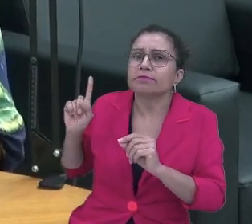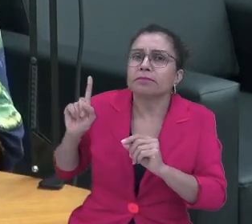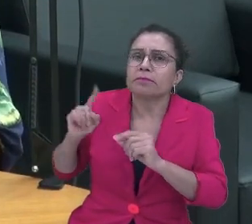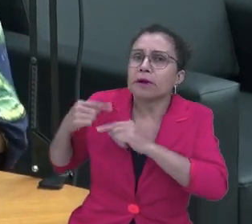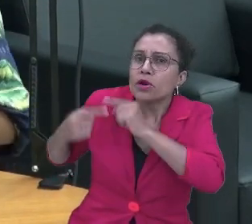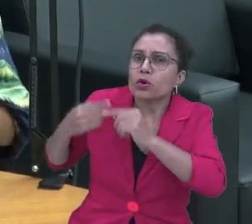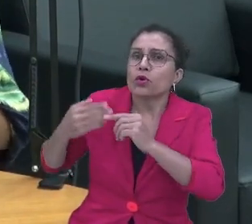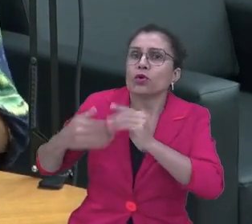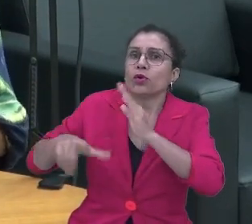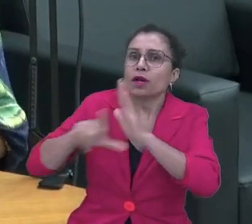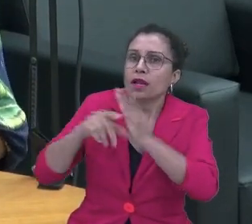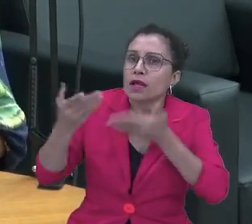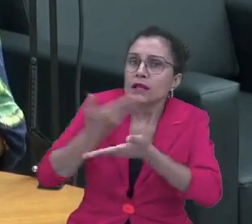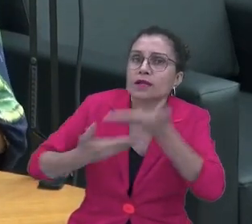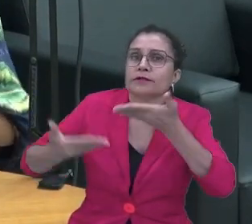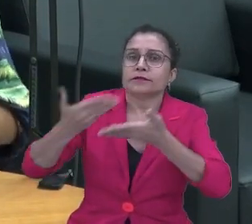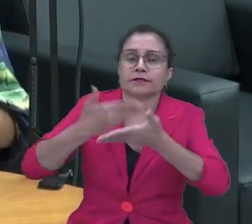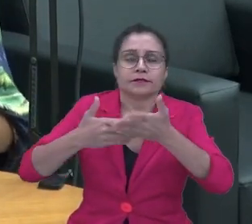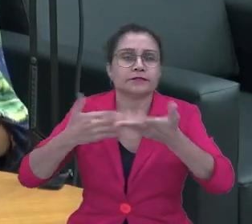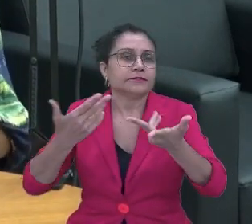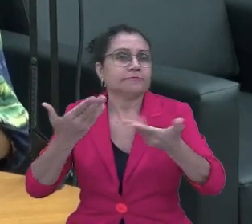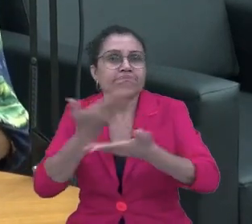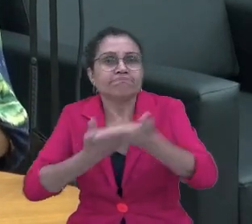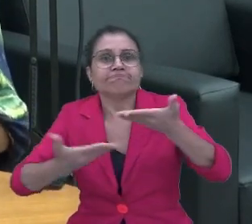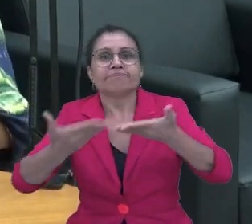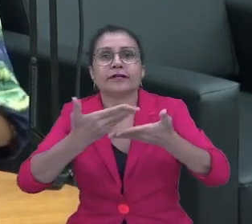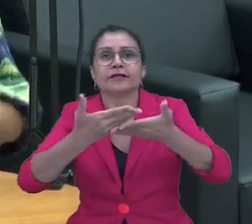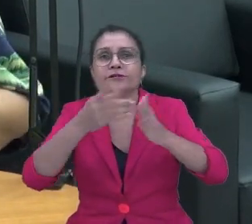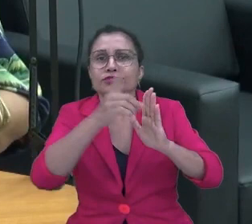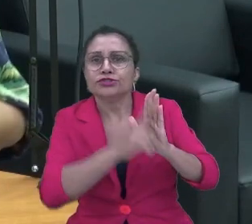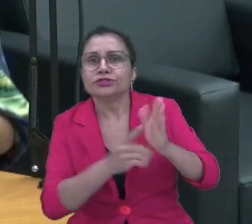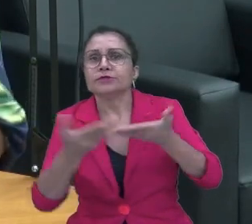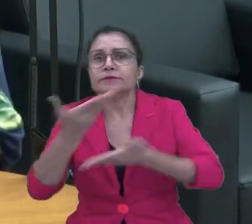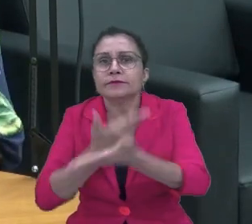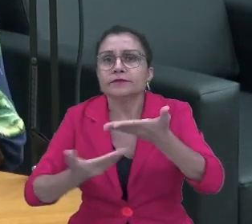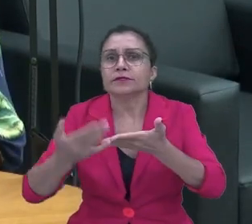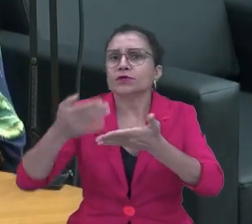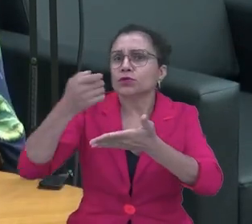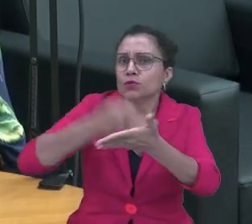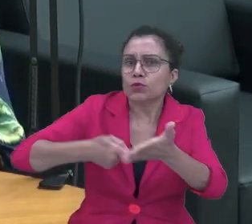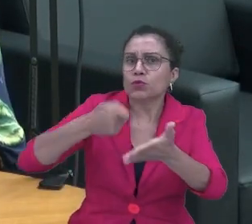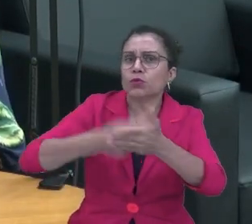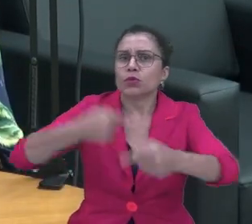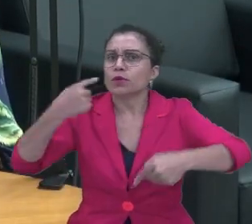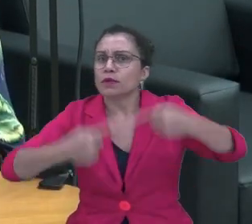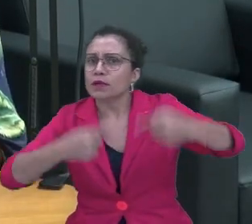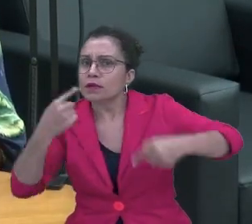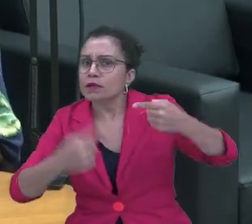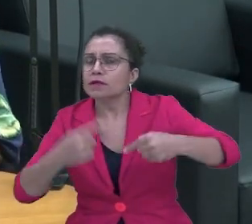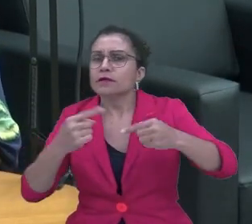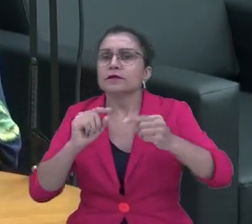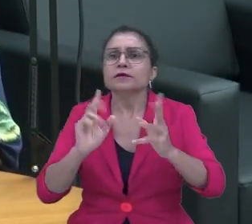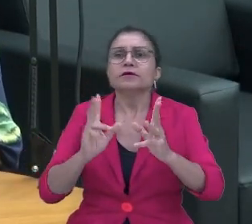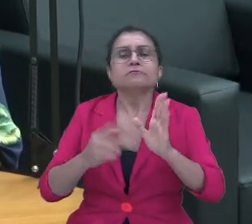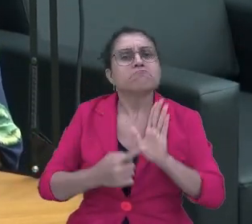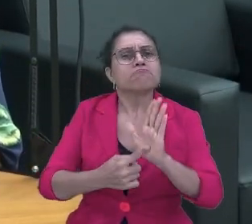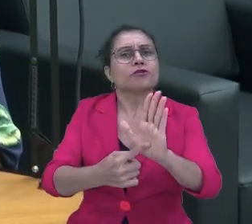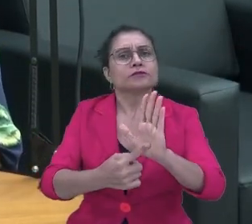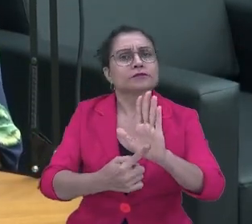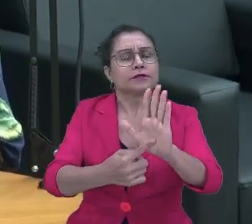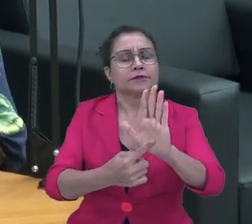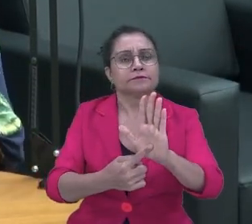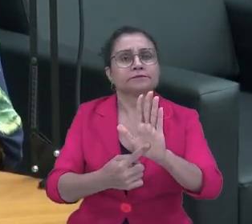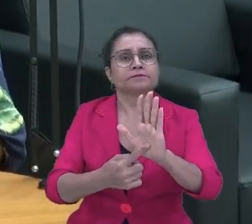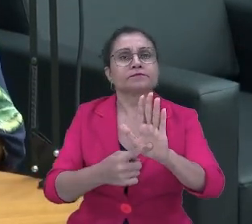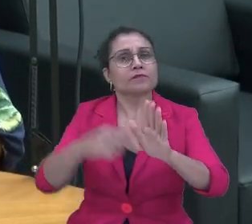de legislações, de ser legalista, através de direitos, através de debates sobre isso, trazer isso à tona para